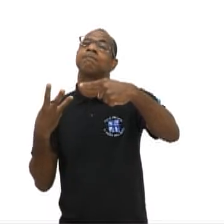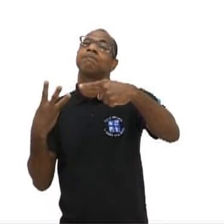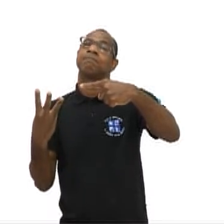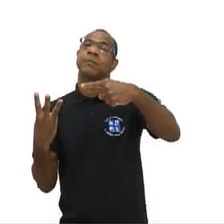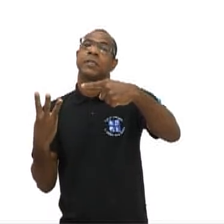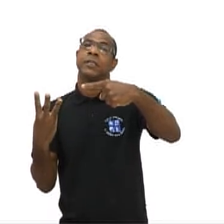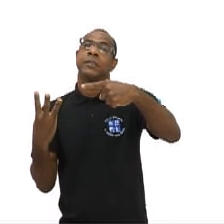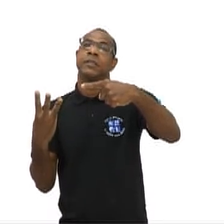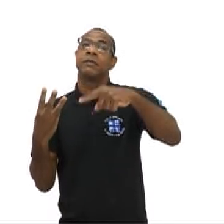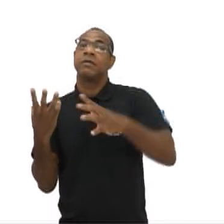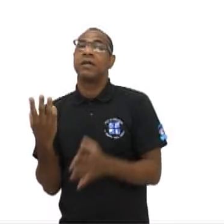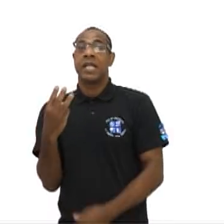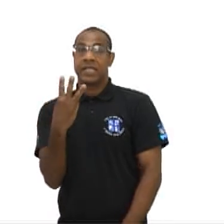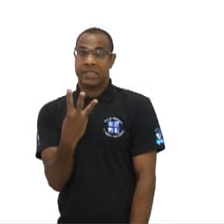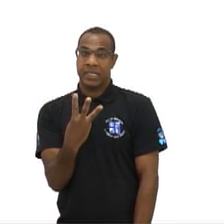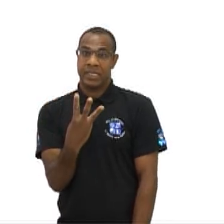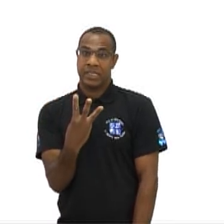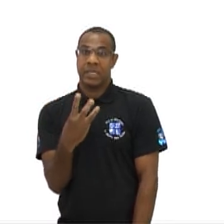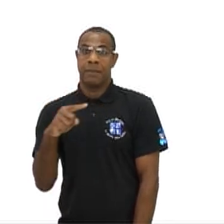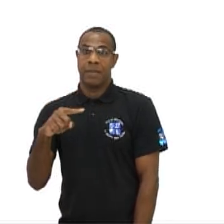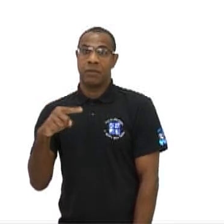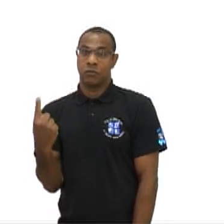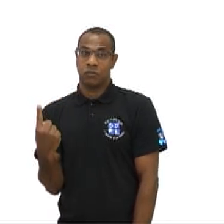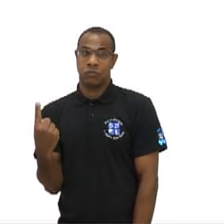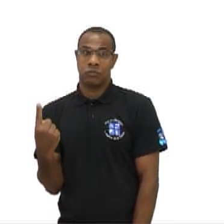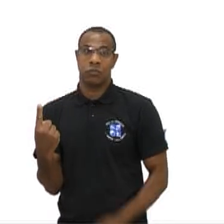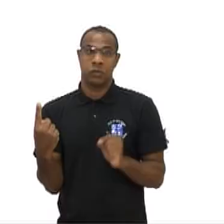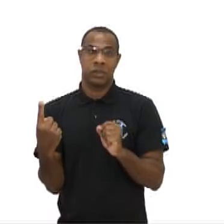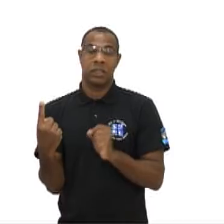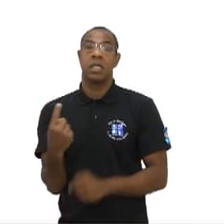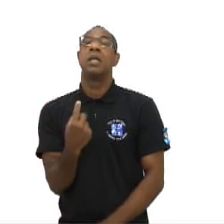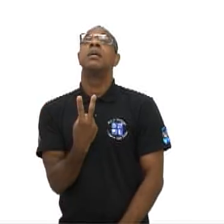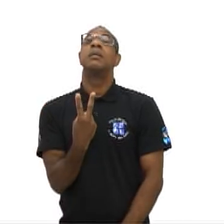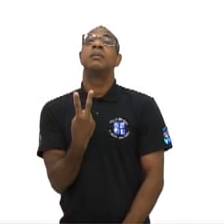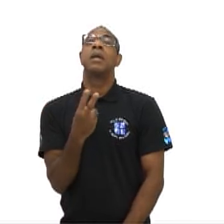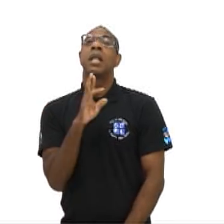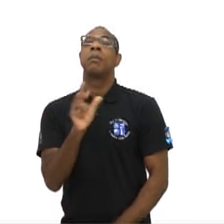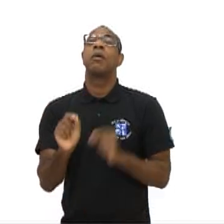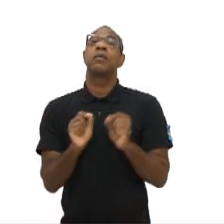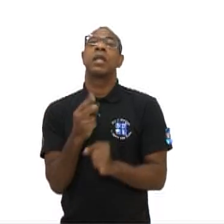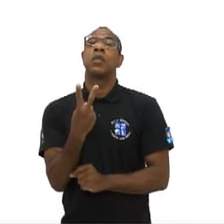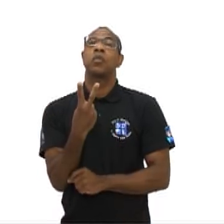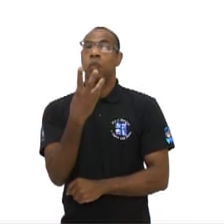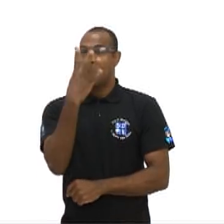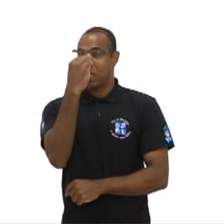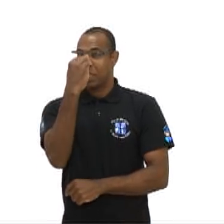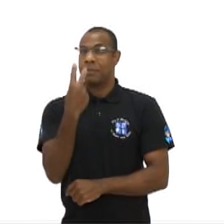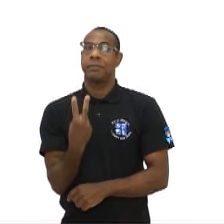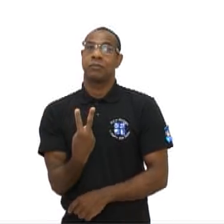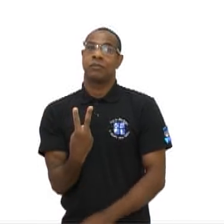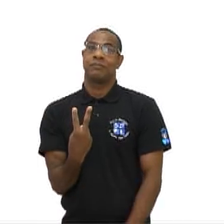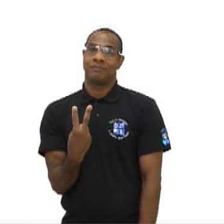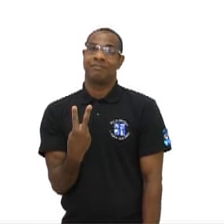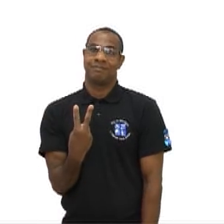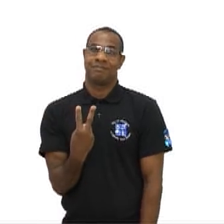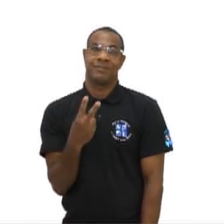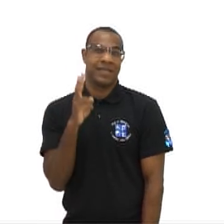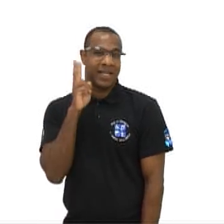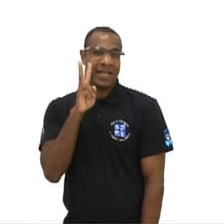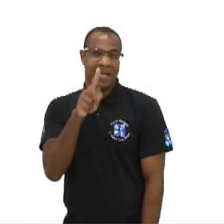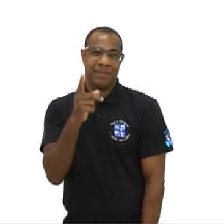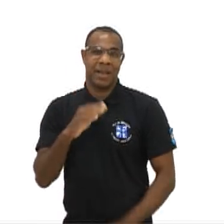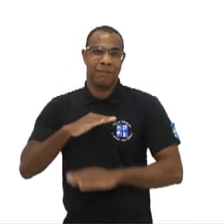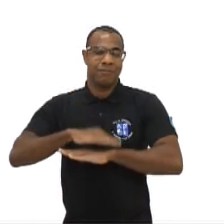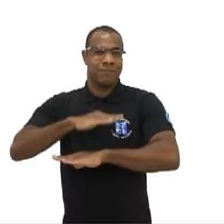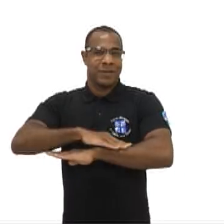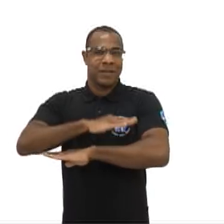3 menos 1, que isso vai dar 2 imagens. Esse é o contexto que temos lá, aquela imagem do sapinho. Então você tinha o sapinho